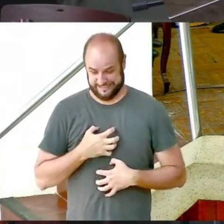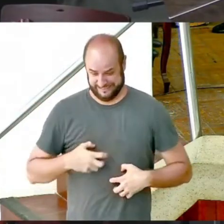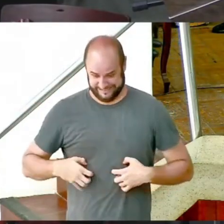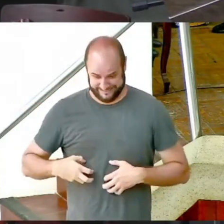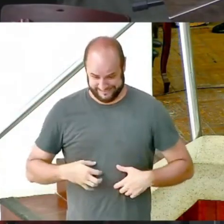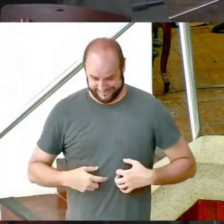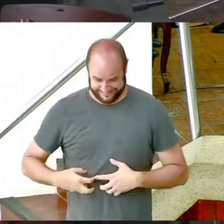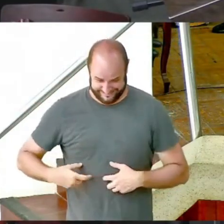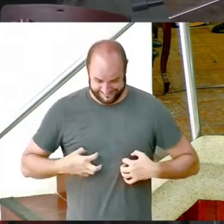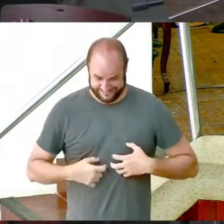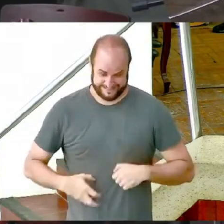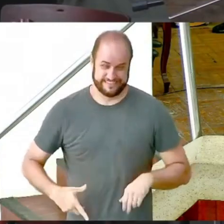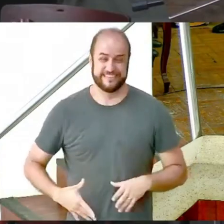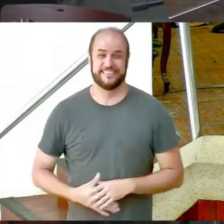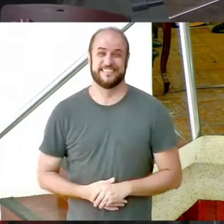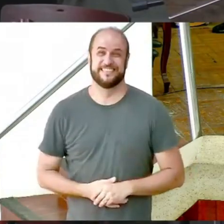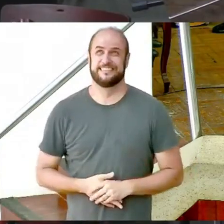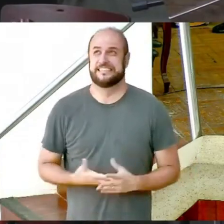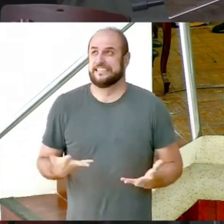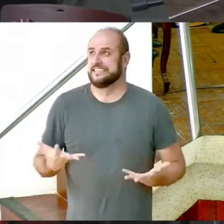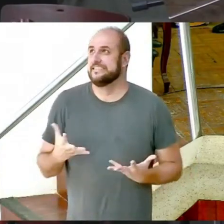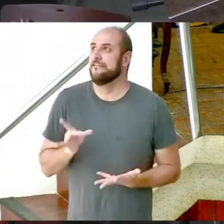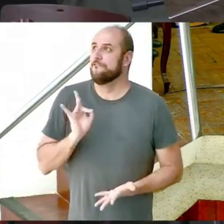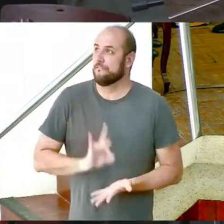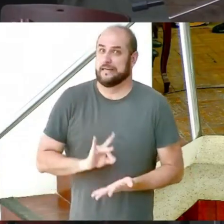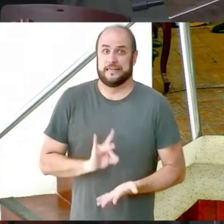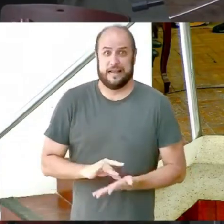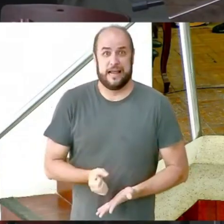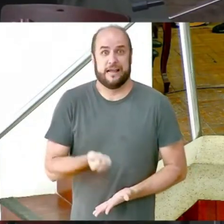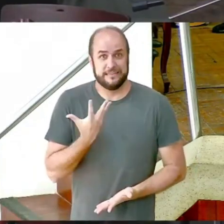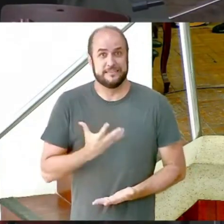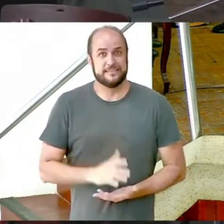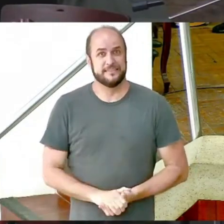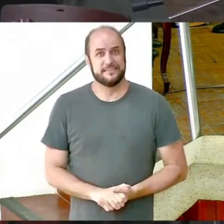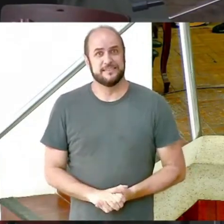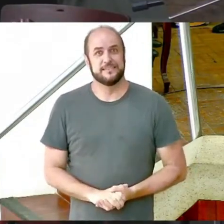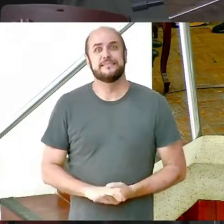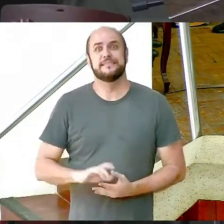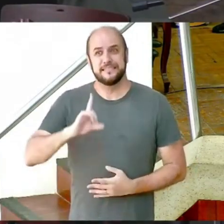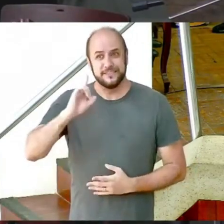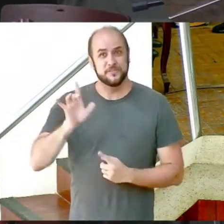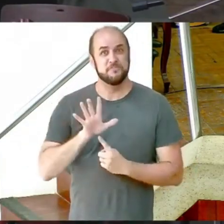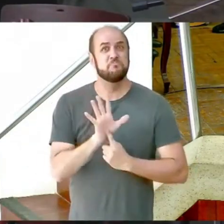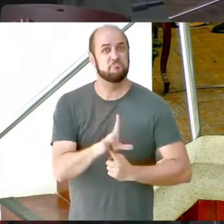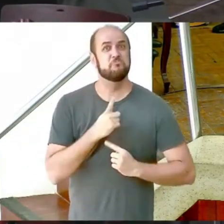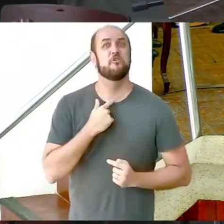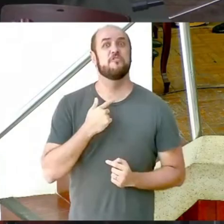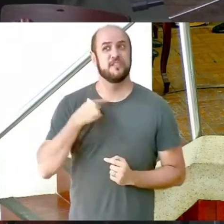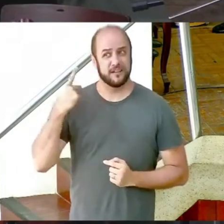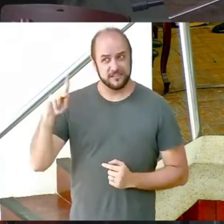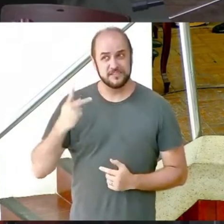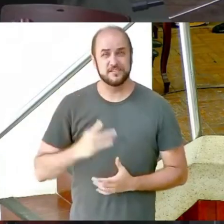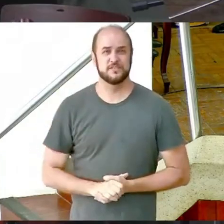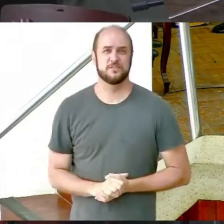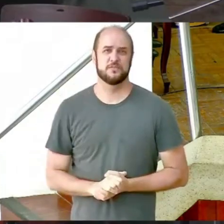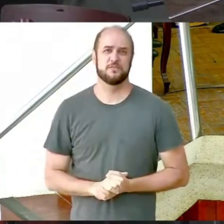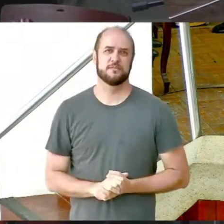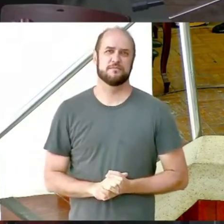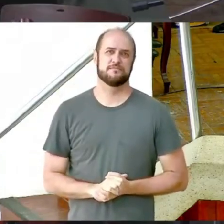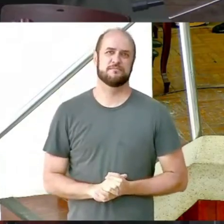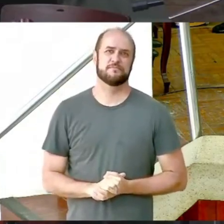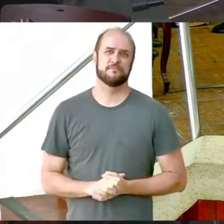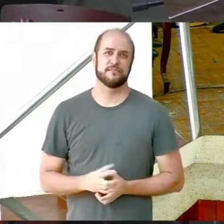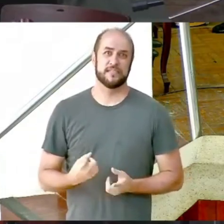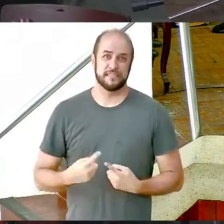barriga. Meu Deus, esse negócio é sério. Deus está mostrando a sua vontade. Mas eu me